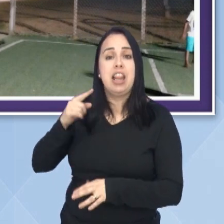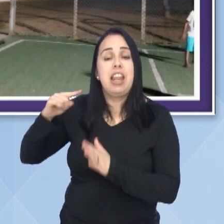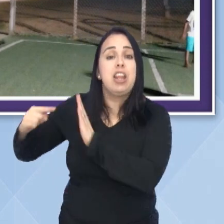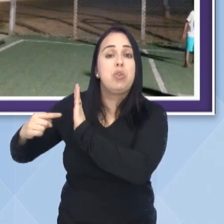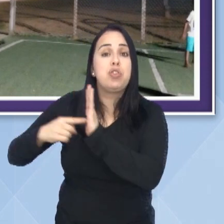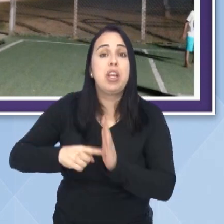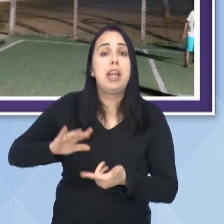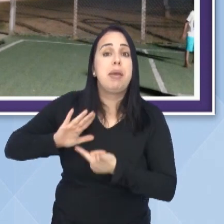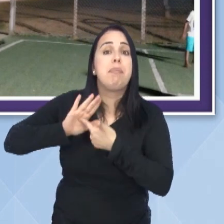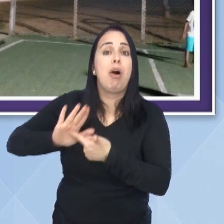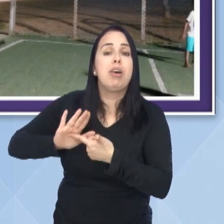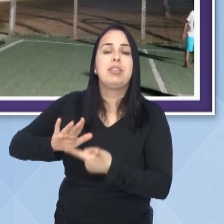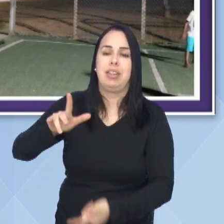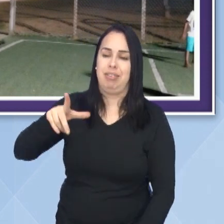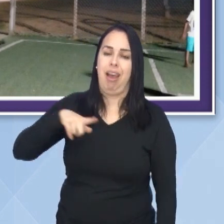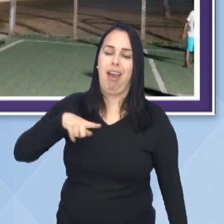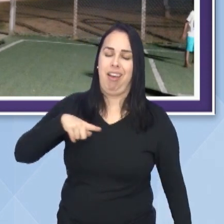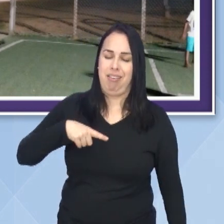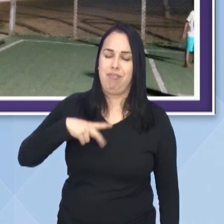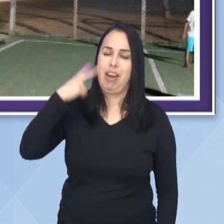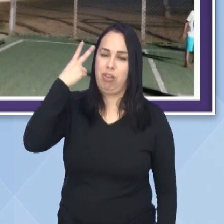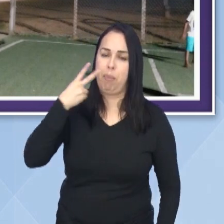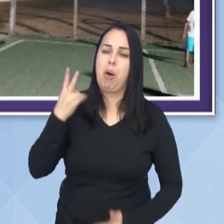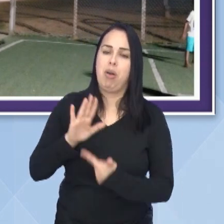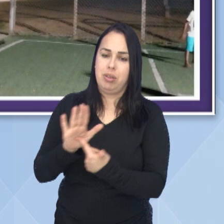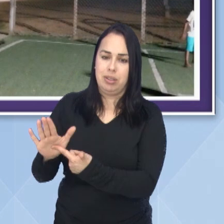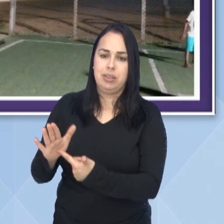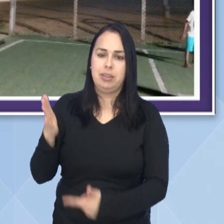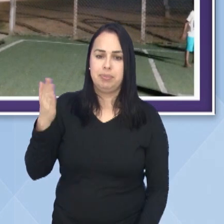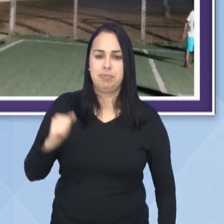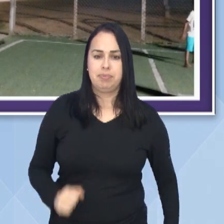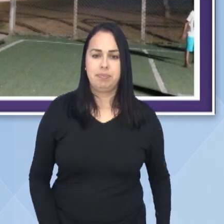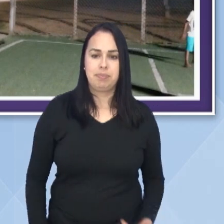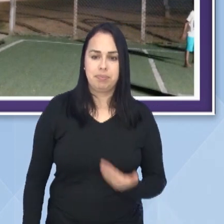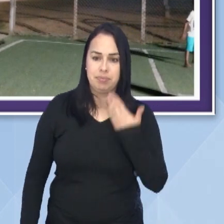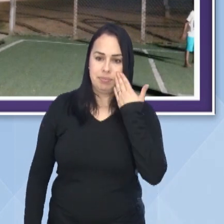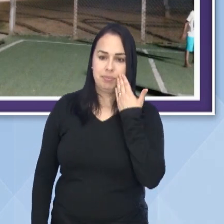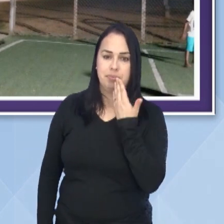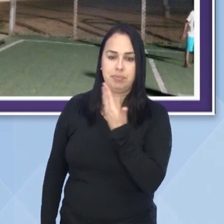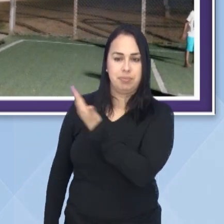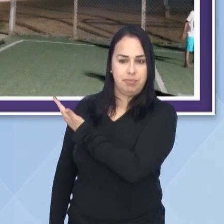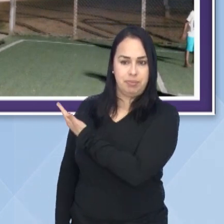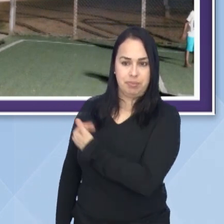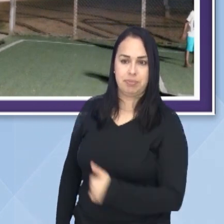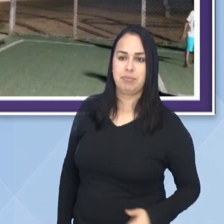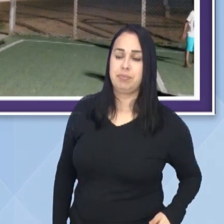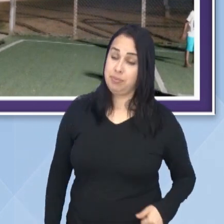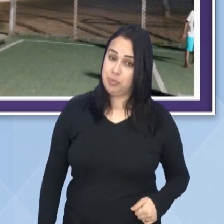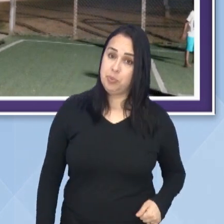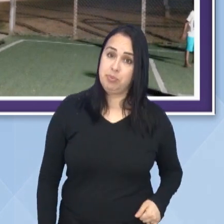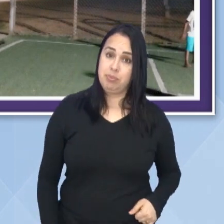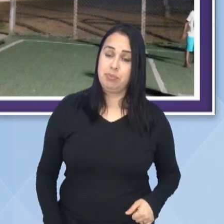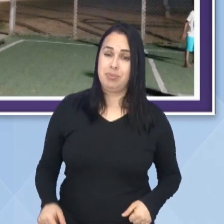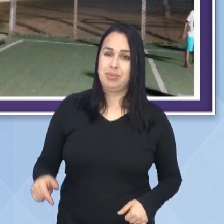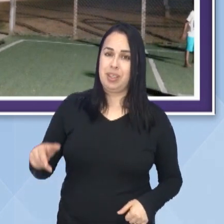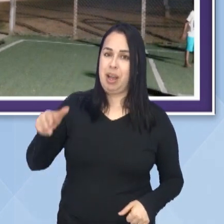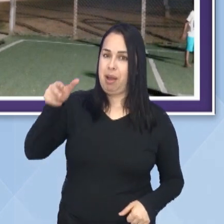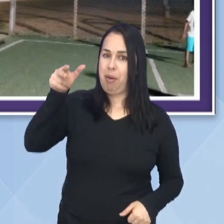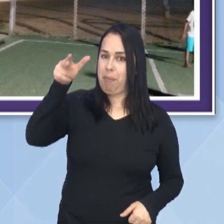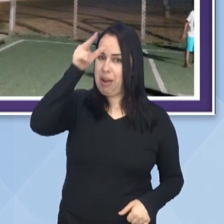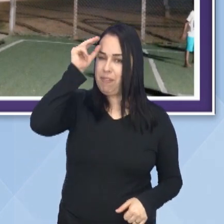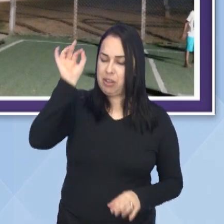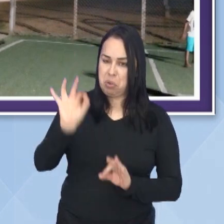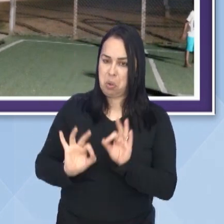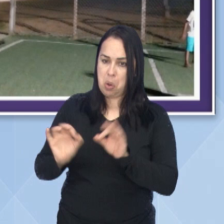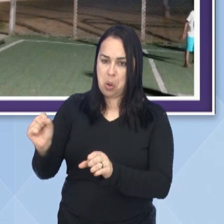a situação, isso tem. Aqui é a quadra do Frei Galvão. O prefeito fez uma quadra lá no